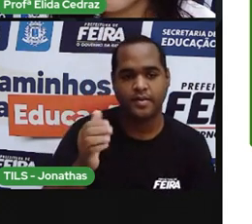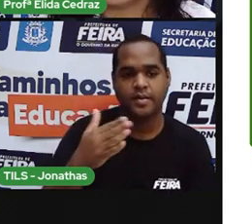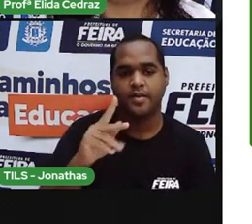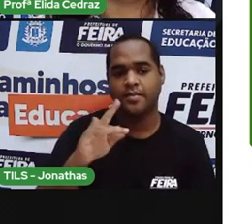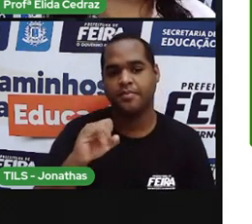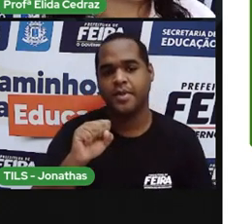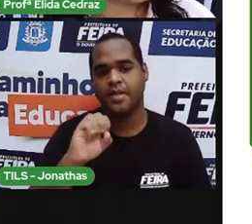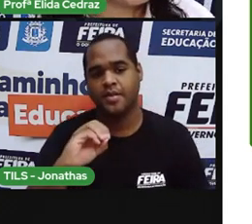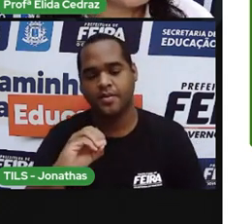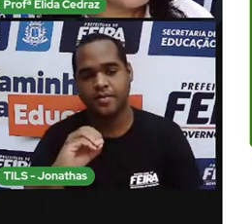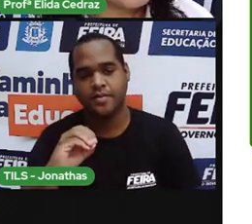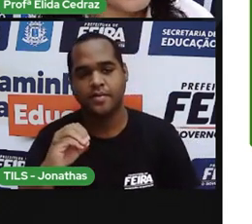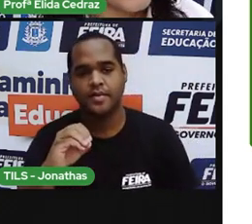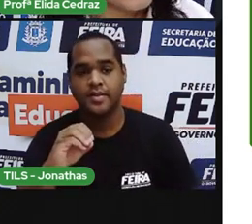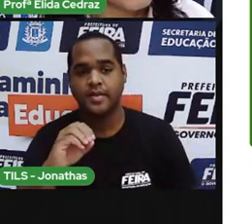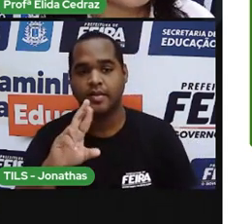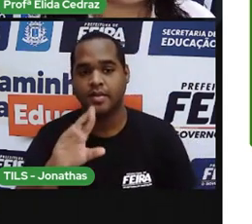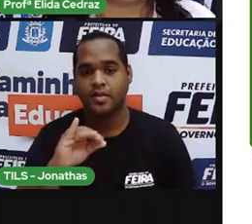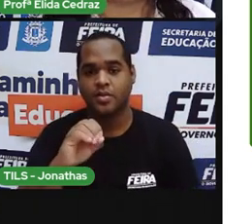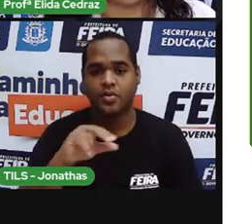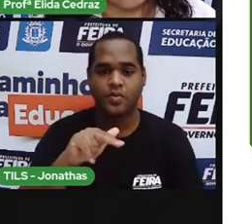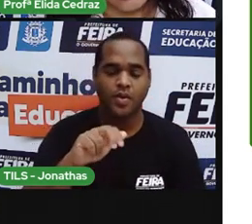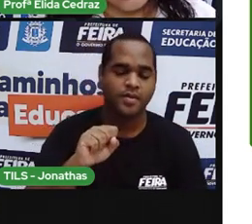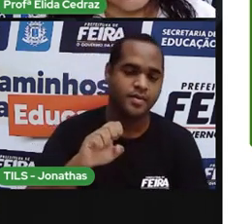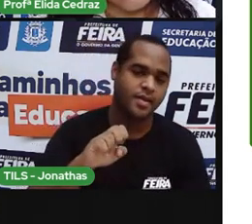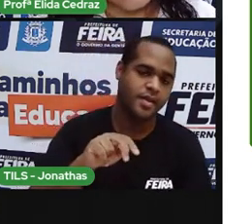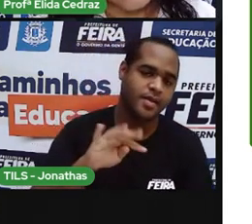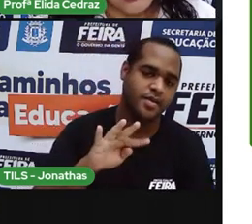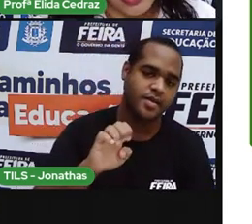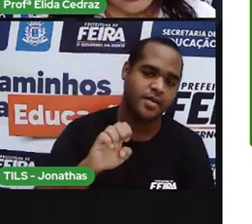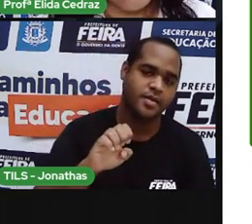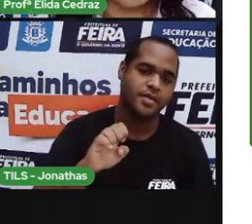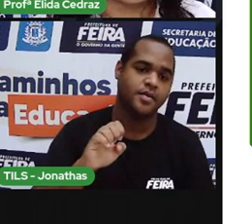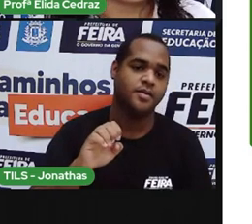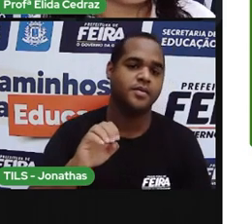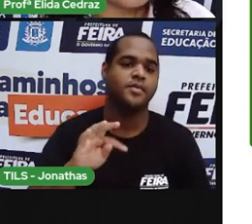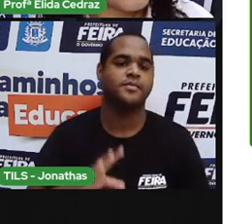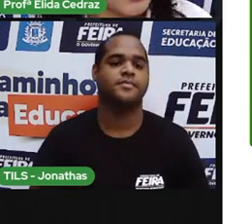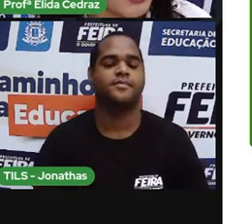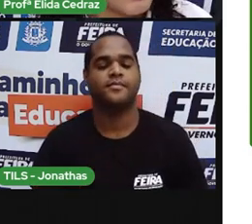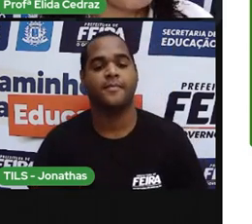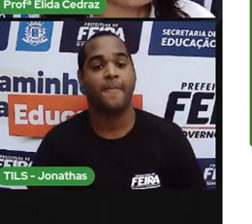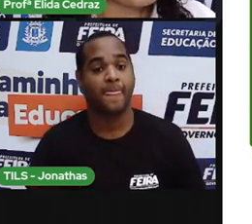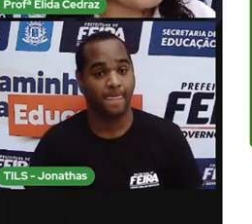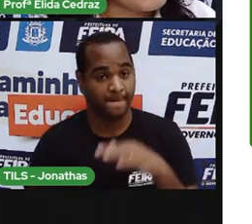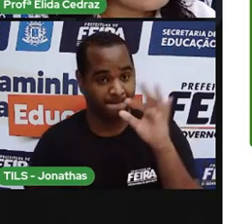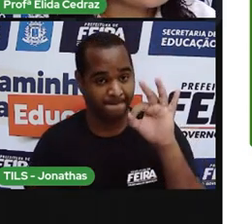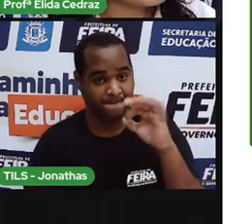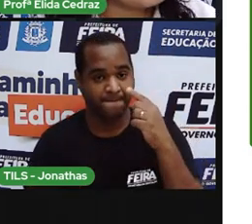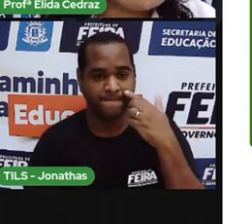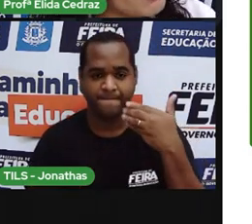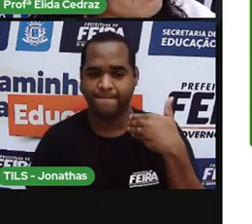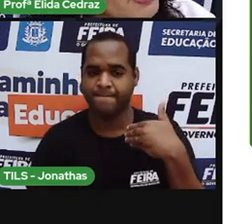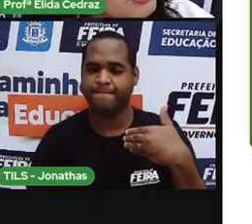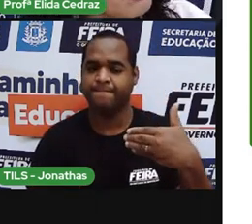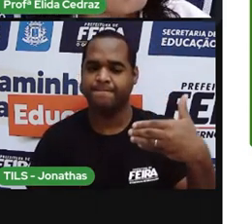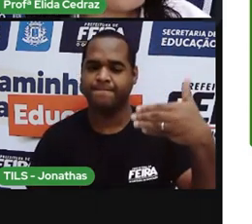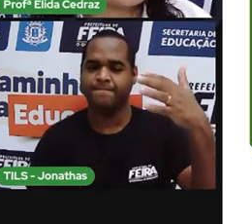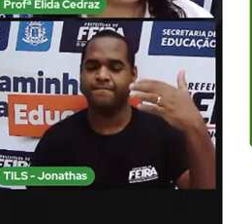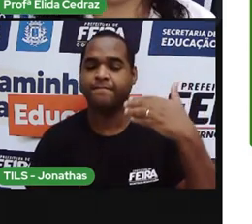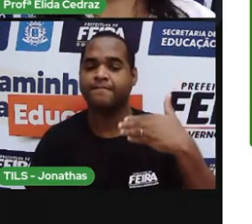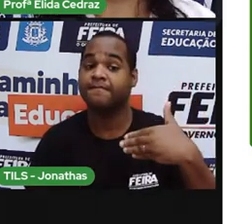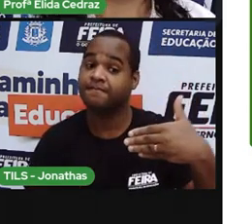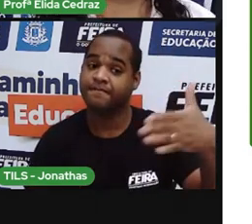riso, risonete. Certo? lá na frente, bem mais